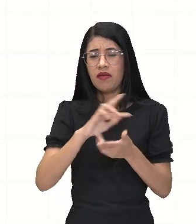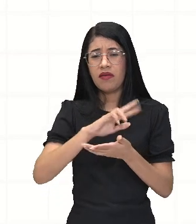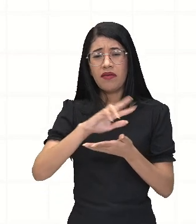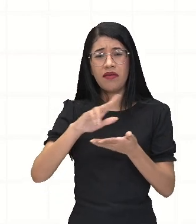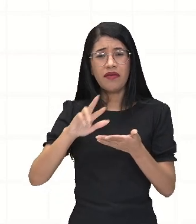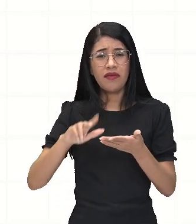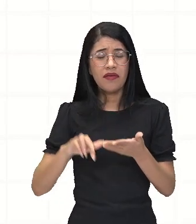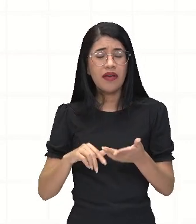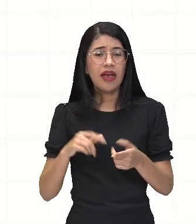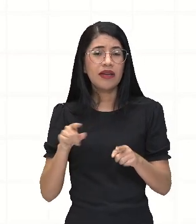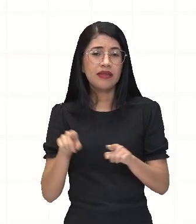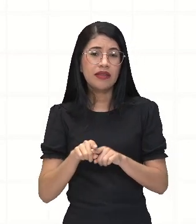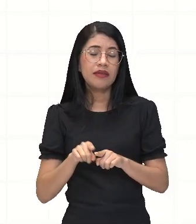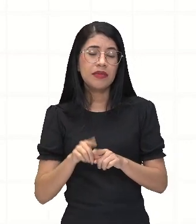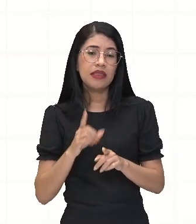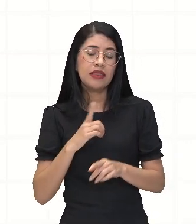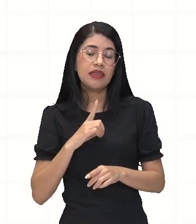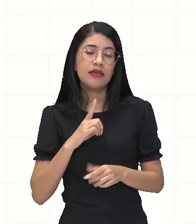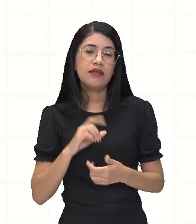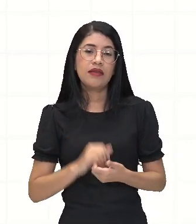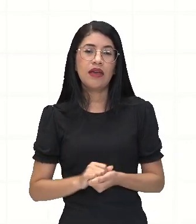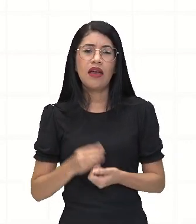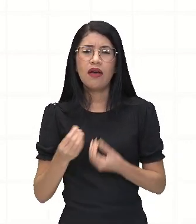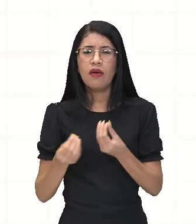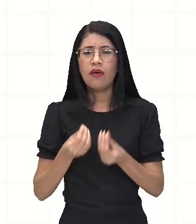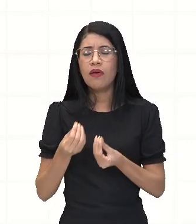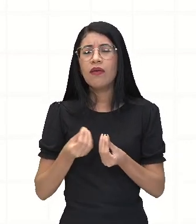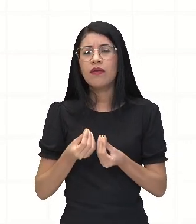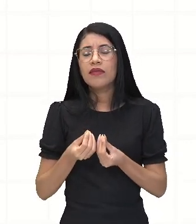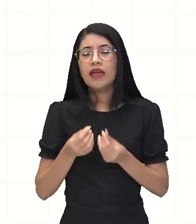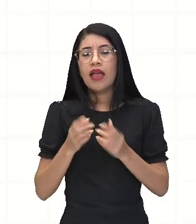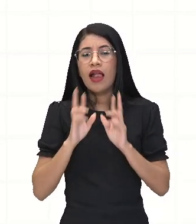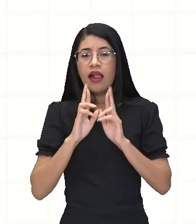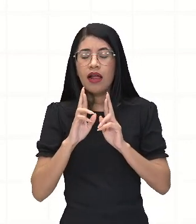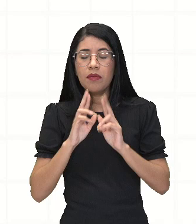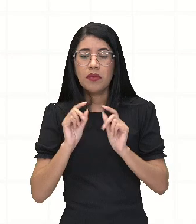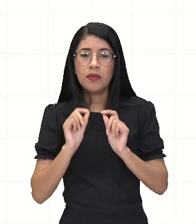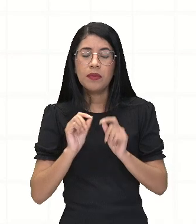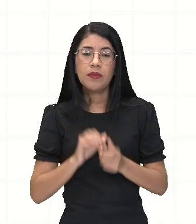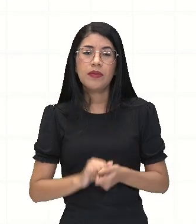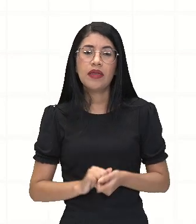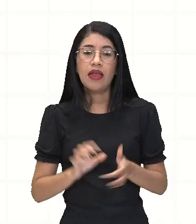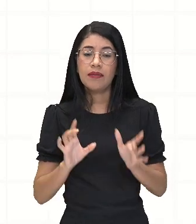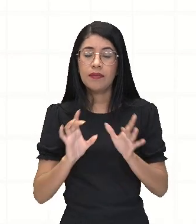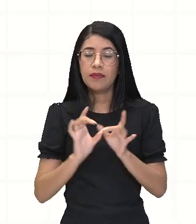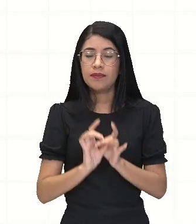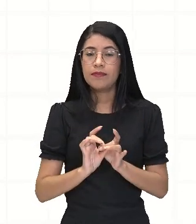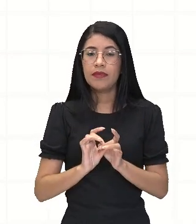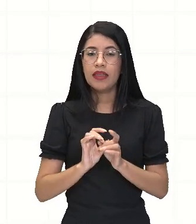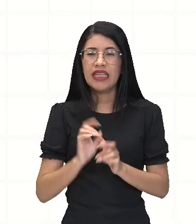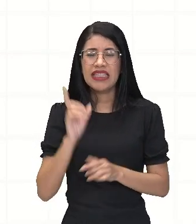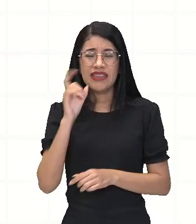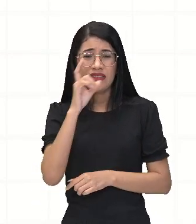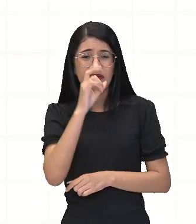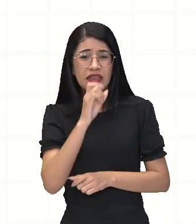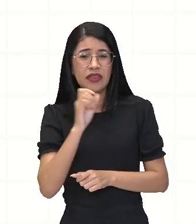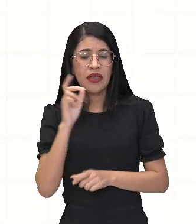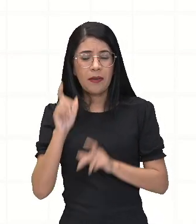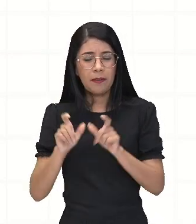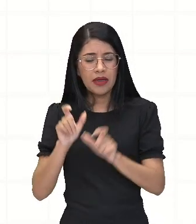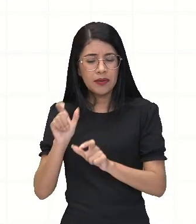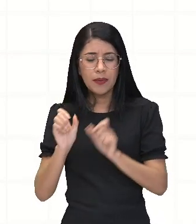as complicações que eles vão relatar? Elas estavam ligadas à dificuldade de povoar a região, à